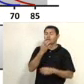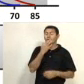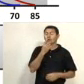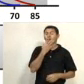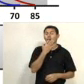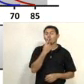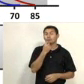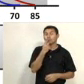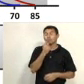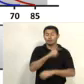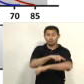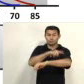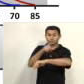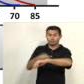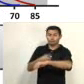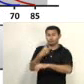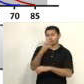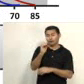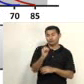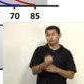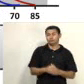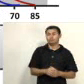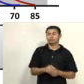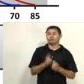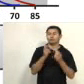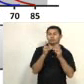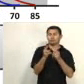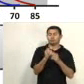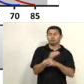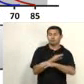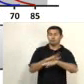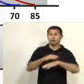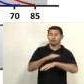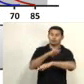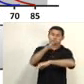tenho um desvio padrão de 10, ela ficou